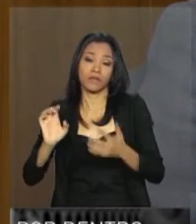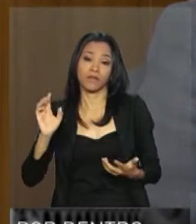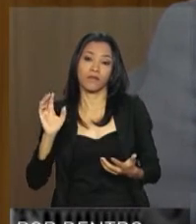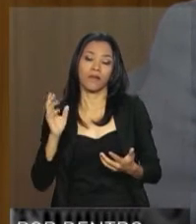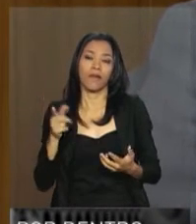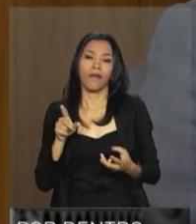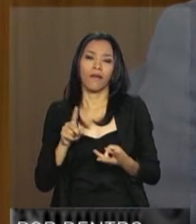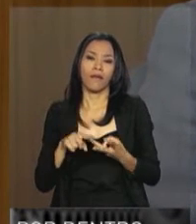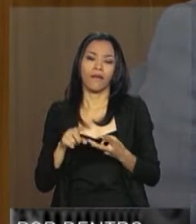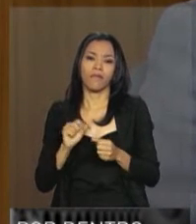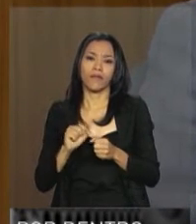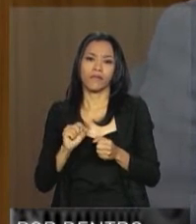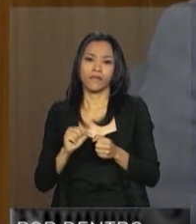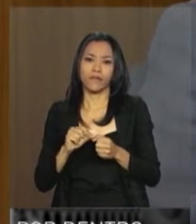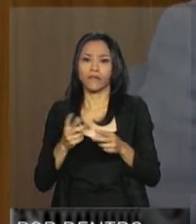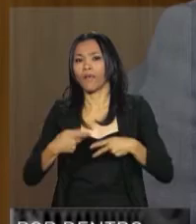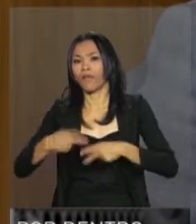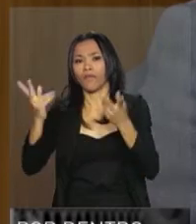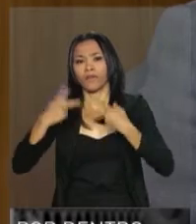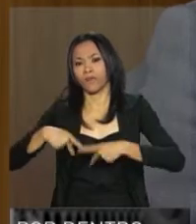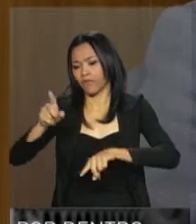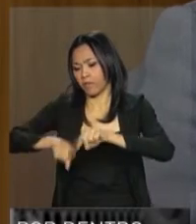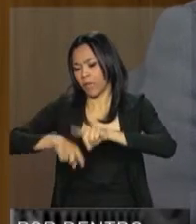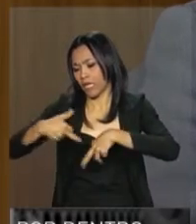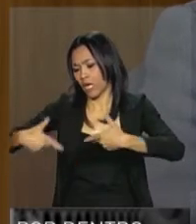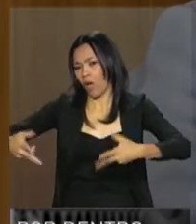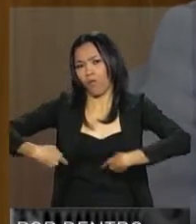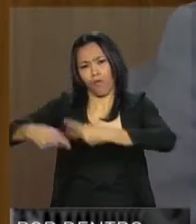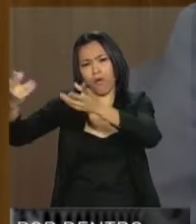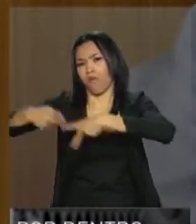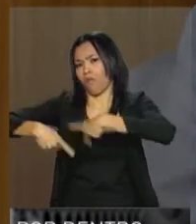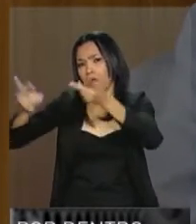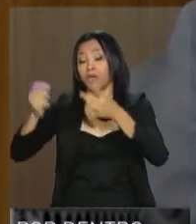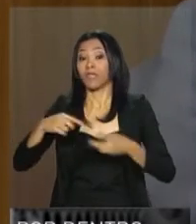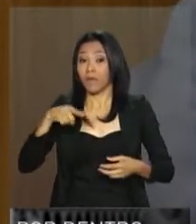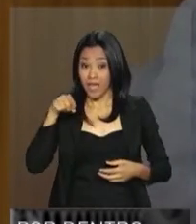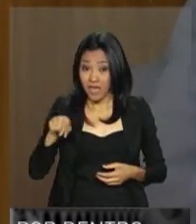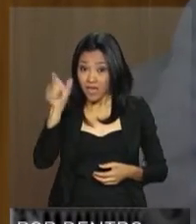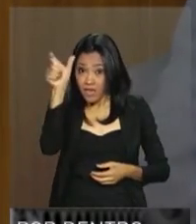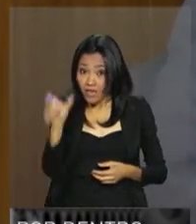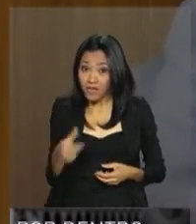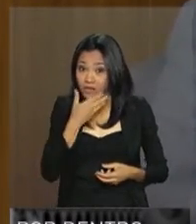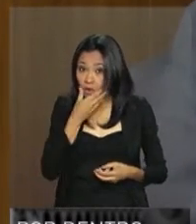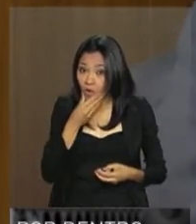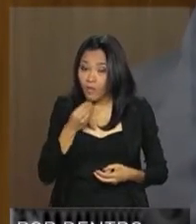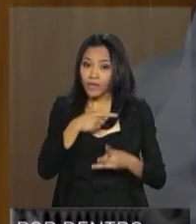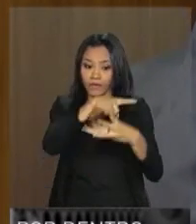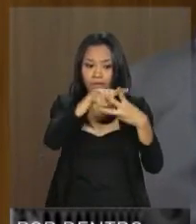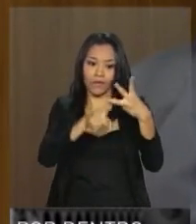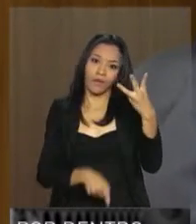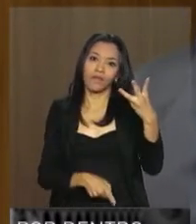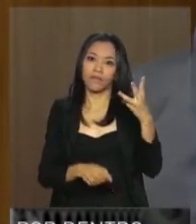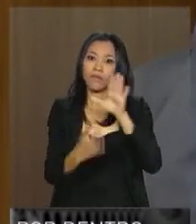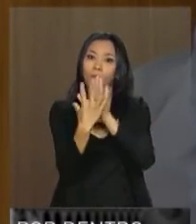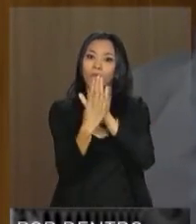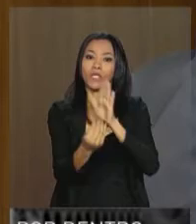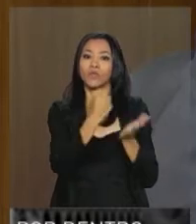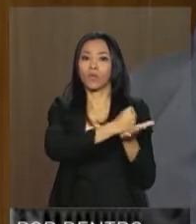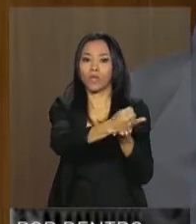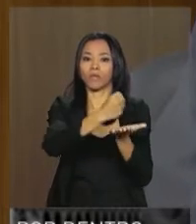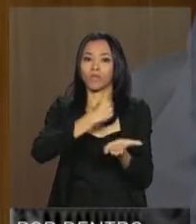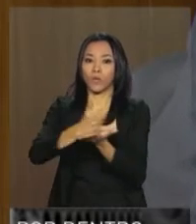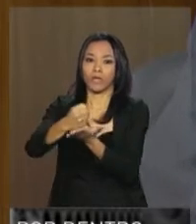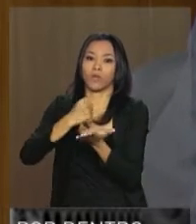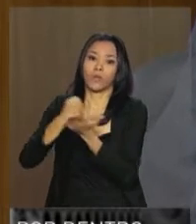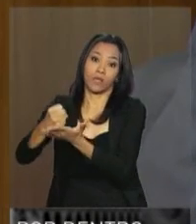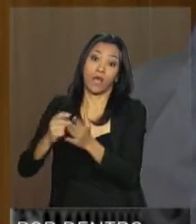fazendo o transporte de mercadorias então esse trabalhador tem três modalidades de contrato de trabalho aí você pergunta